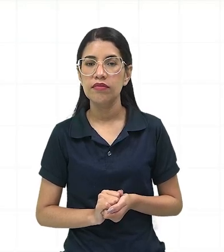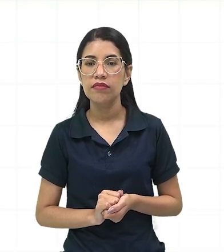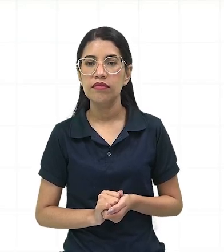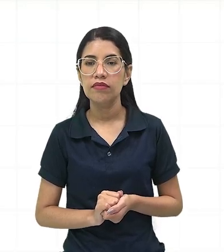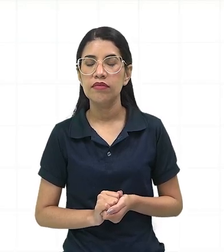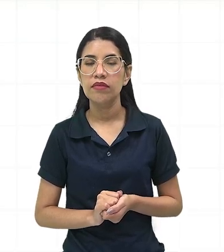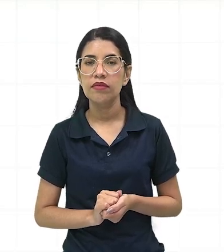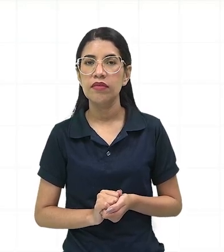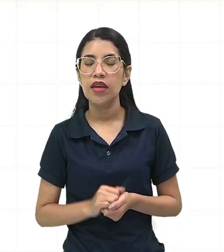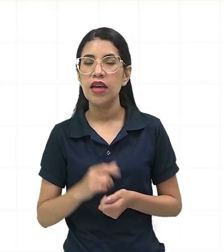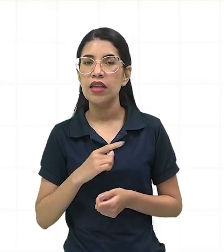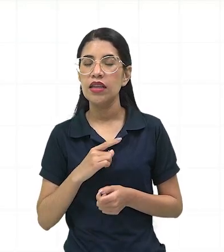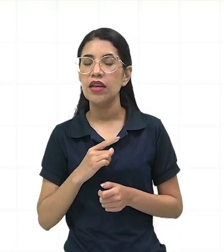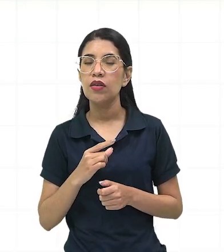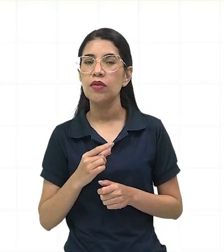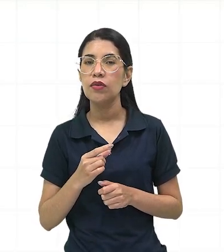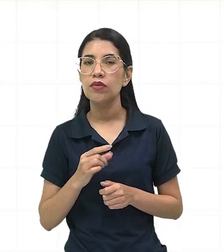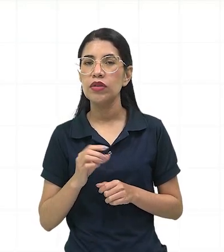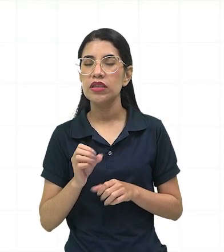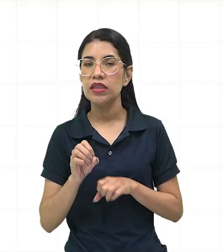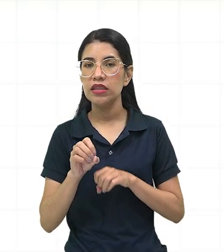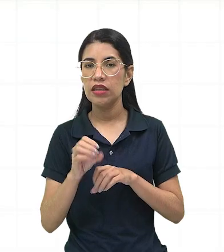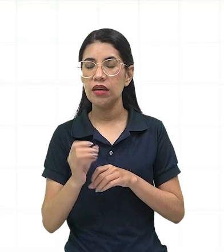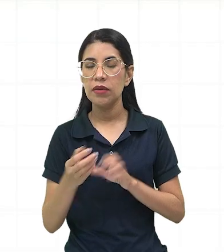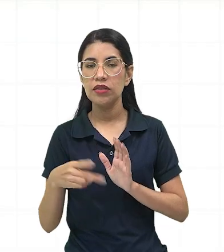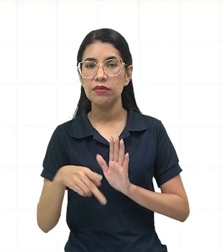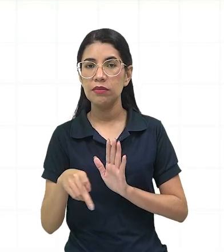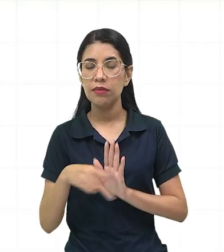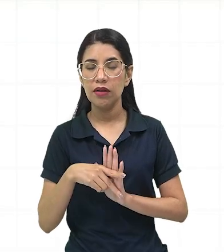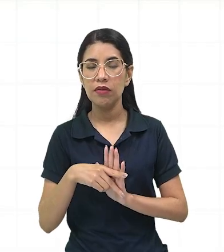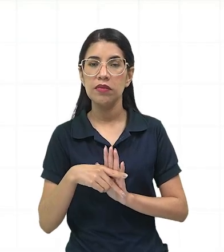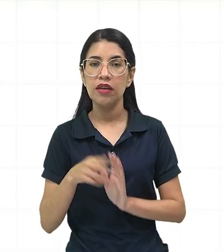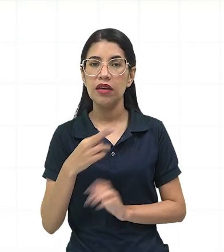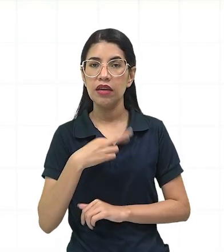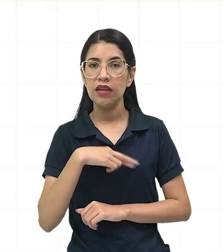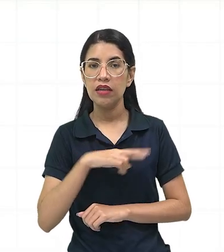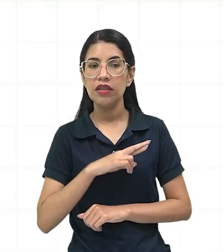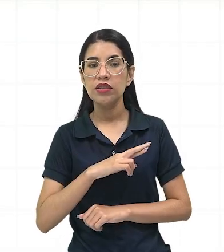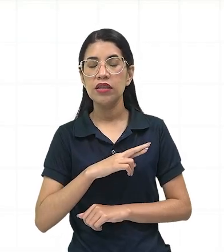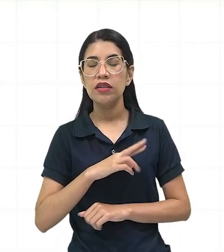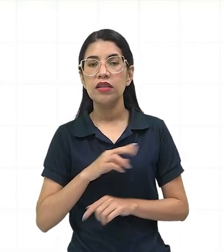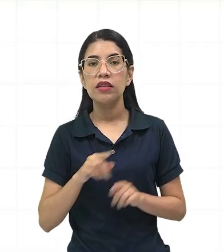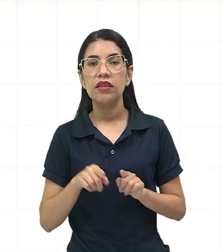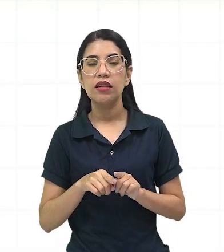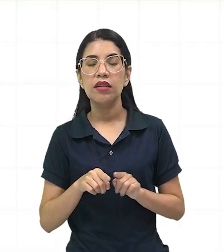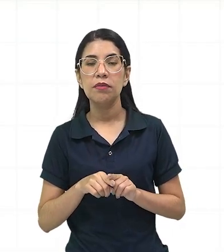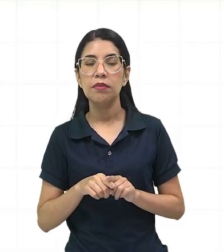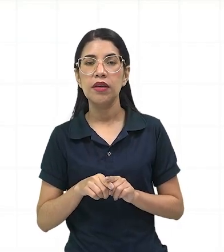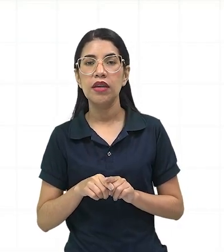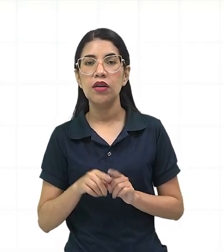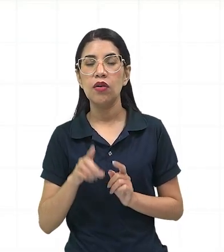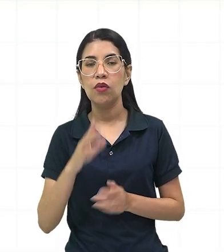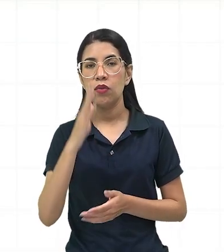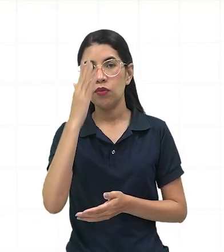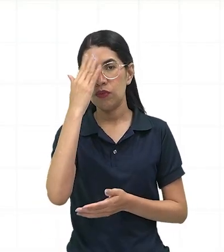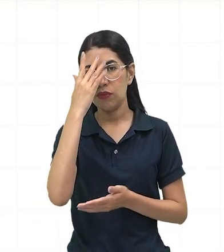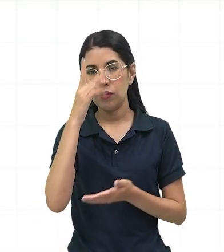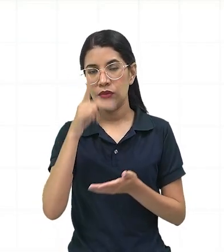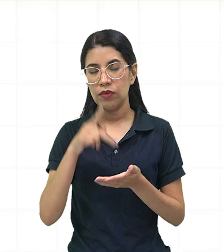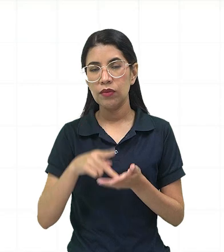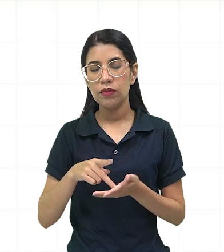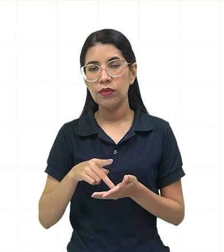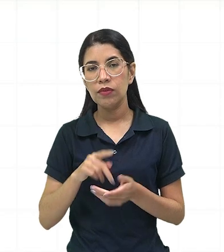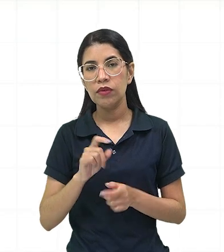estar sempre no interior de cada religião. E eu diria que eu usaria, na verdade, a figura do dogma